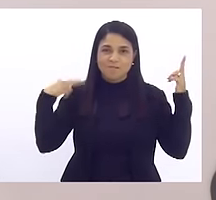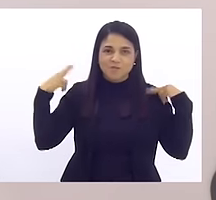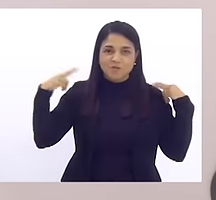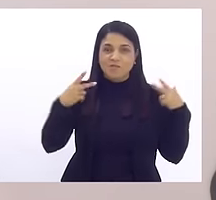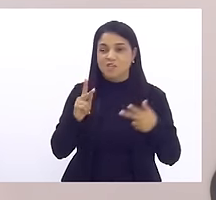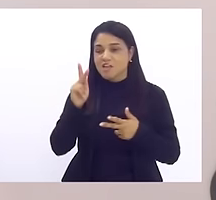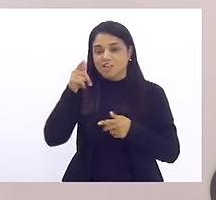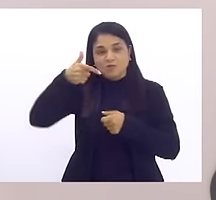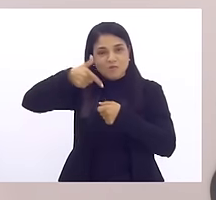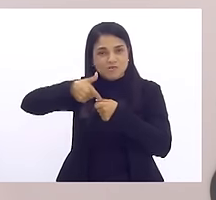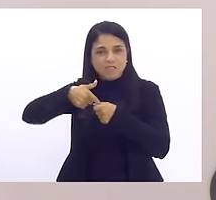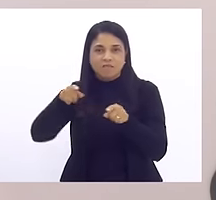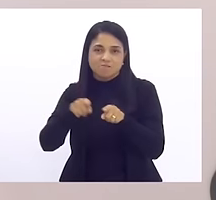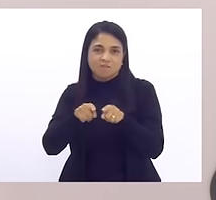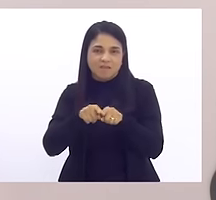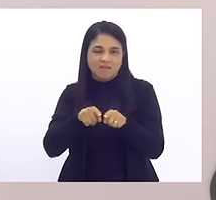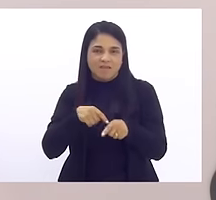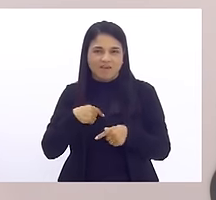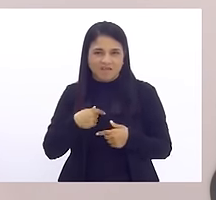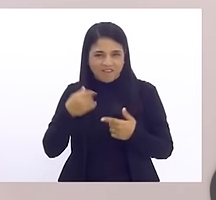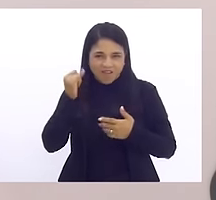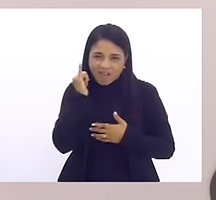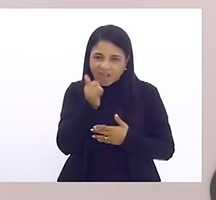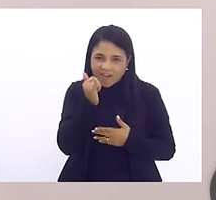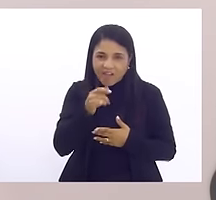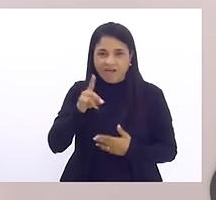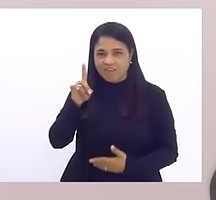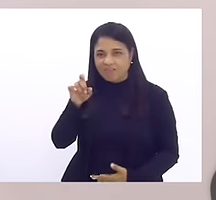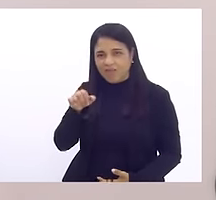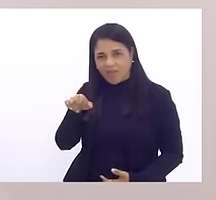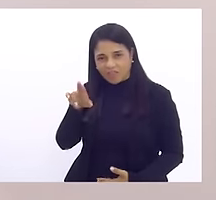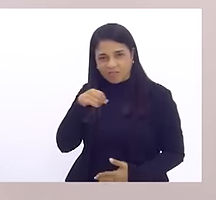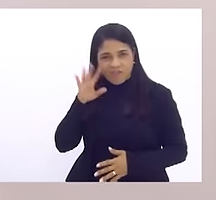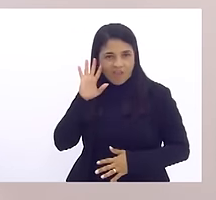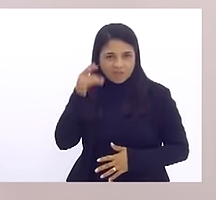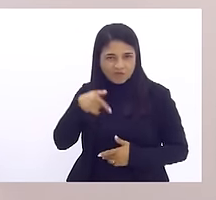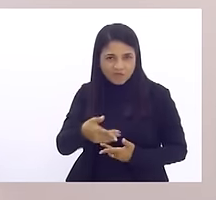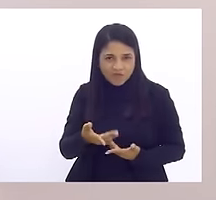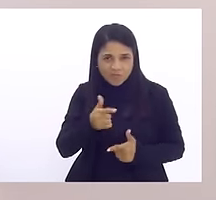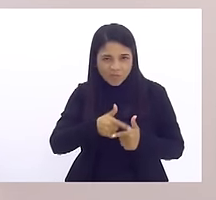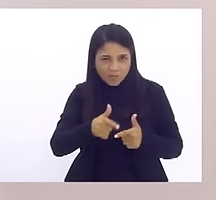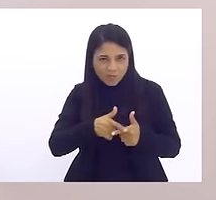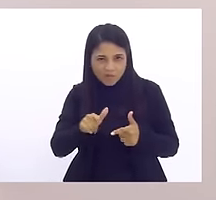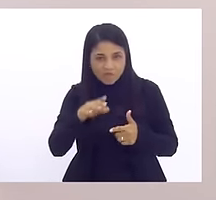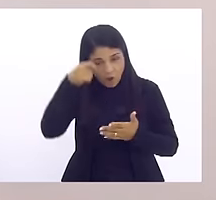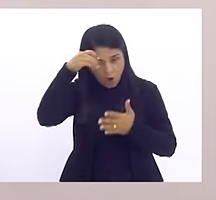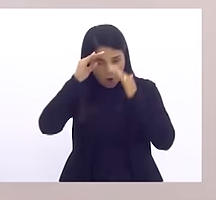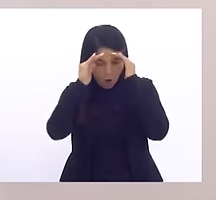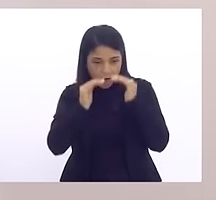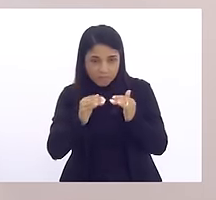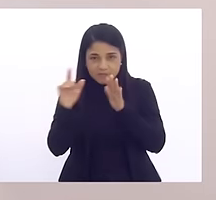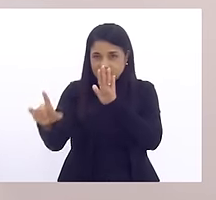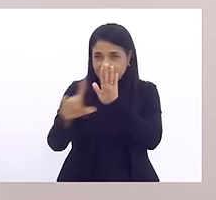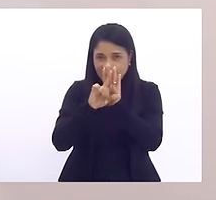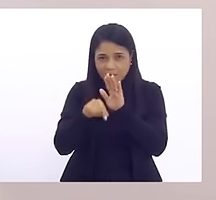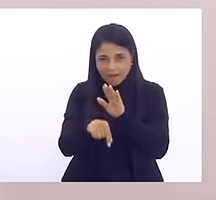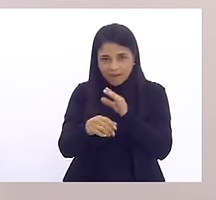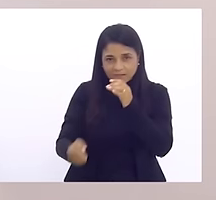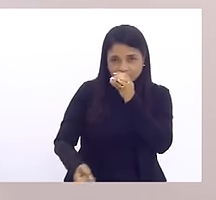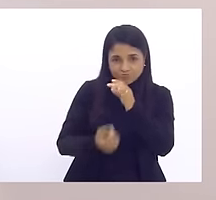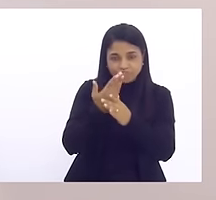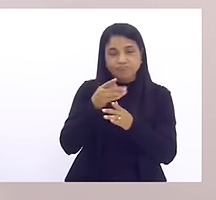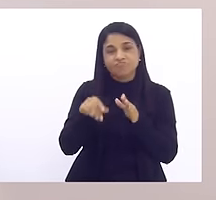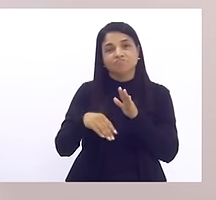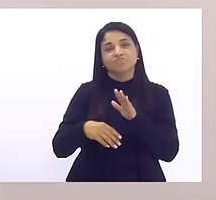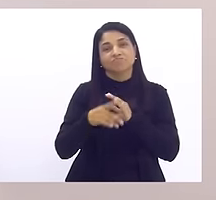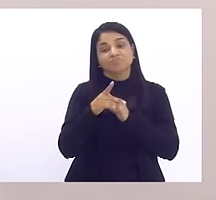paga aí agora vem colocar uma narrativa aqui que o Neto vai resolver o Beto vai fazer o deto vai obedecer a lei que nós vamos instituir em alguns